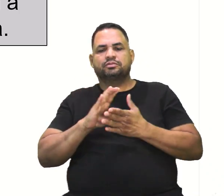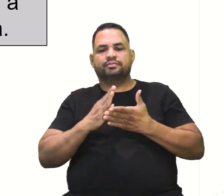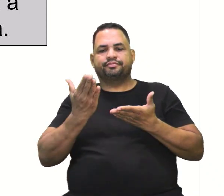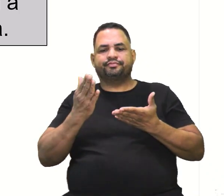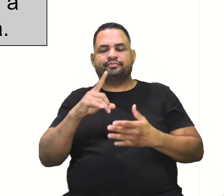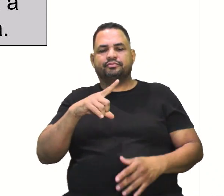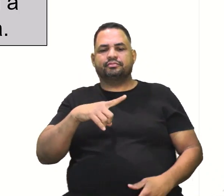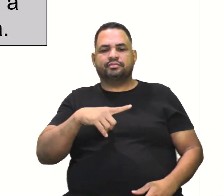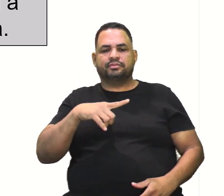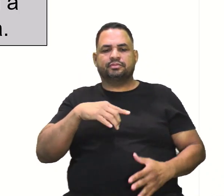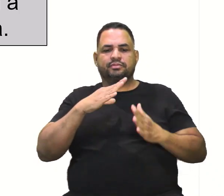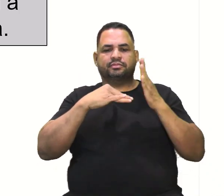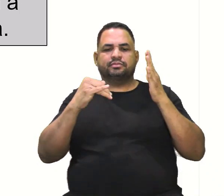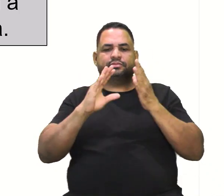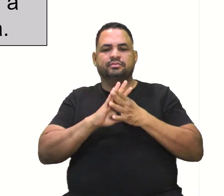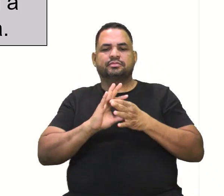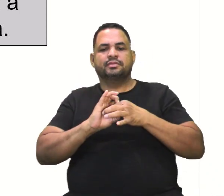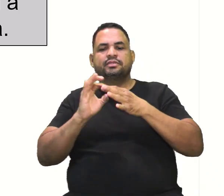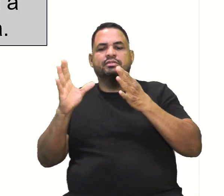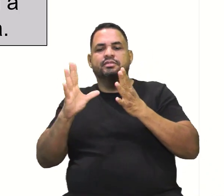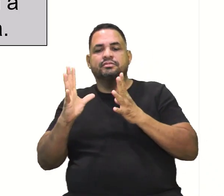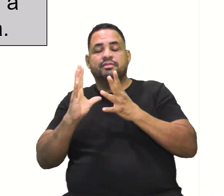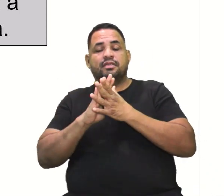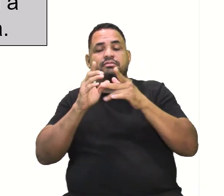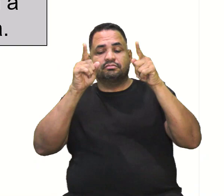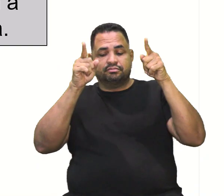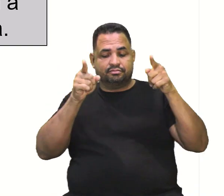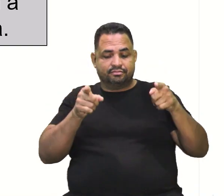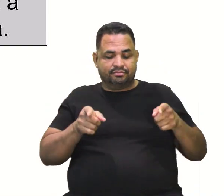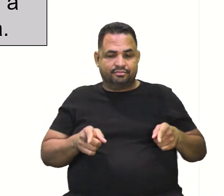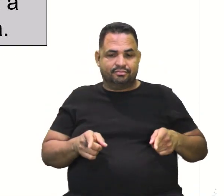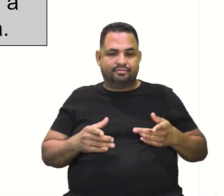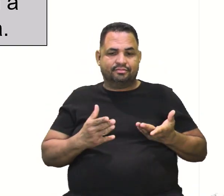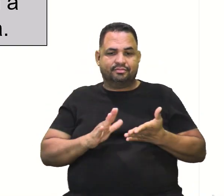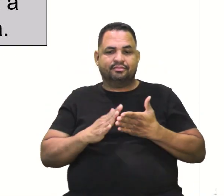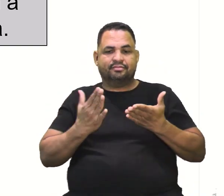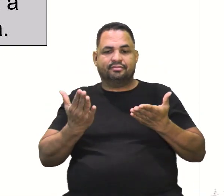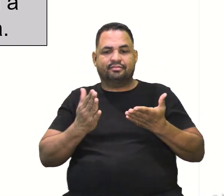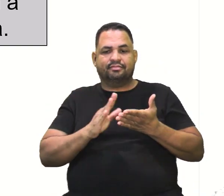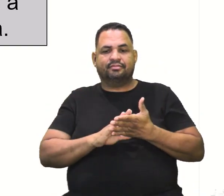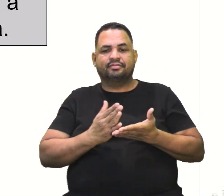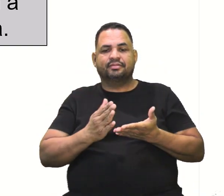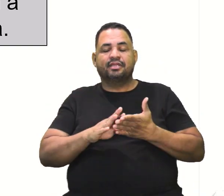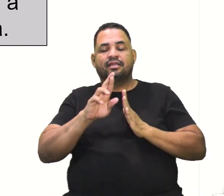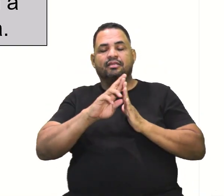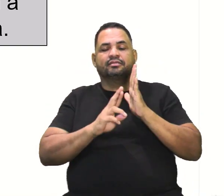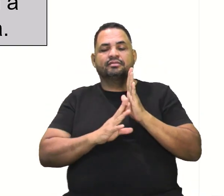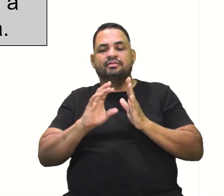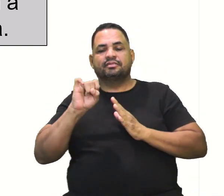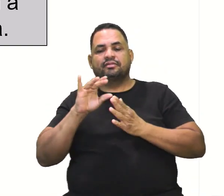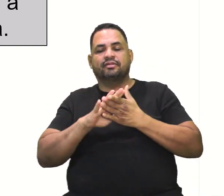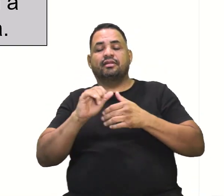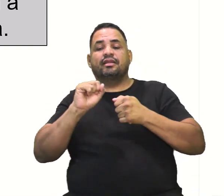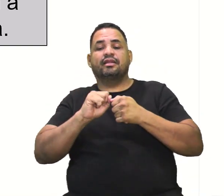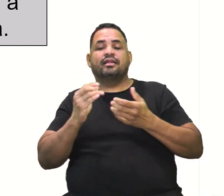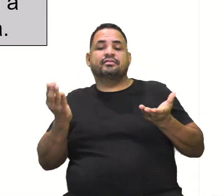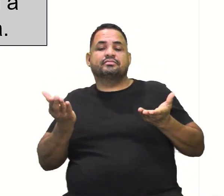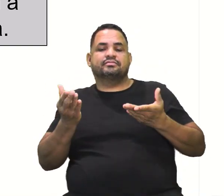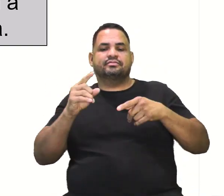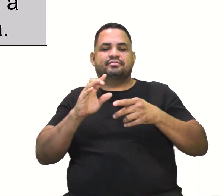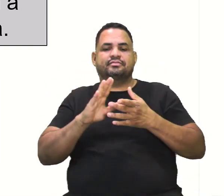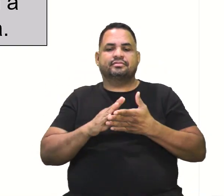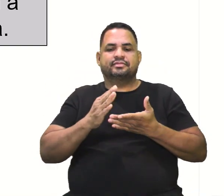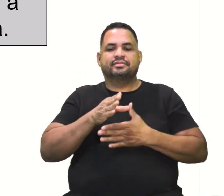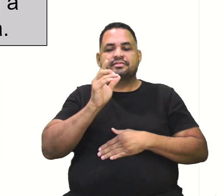aquela paródiazinha, né? Deixa eu calcular o determinante. Regra de Sarri eu faço